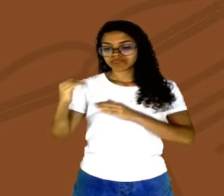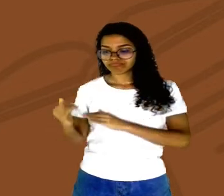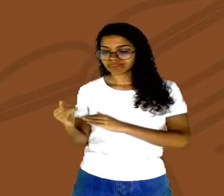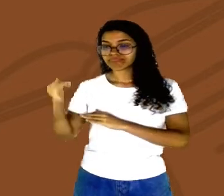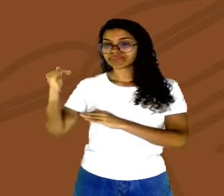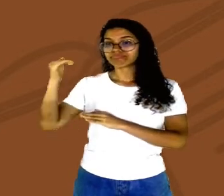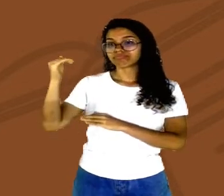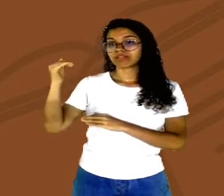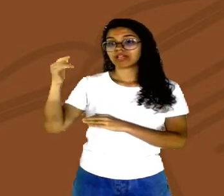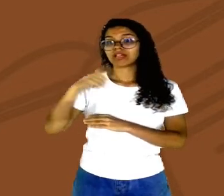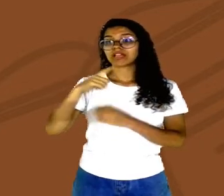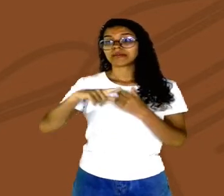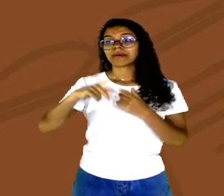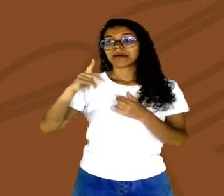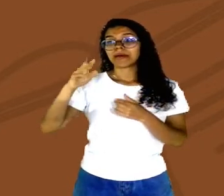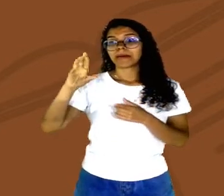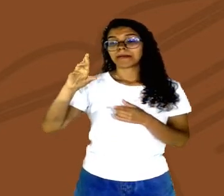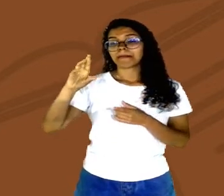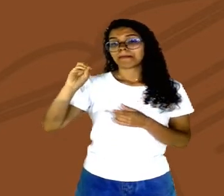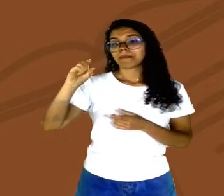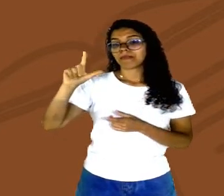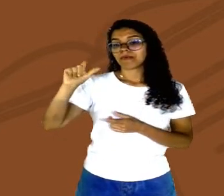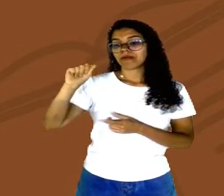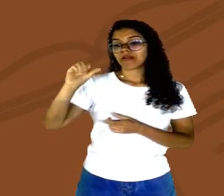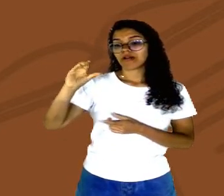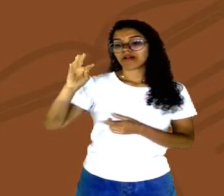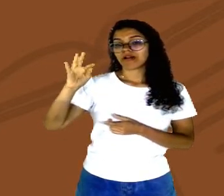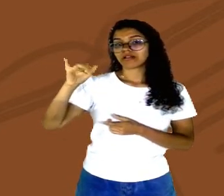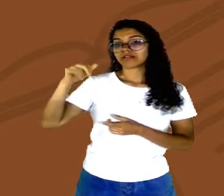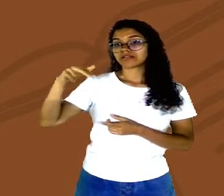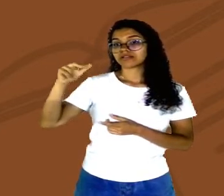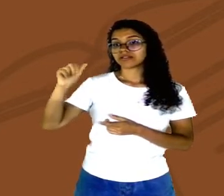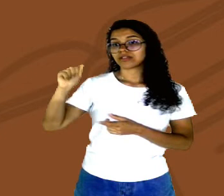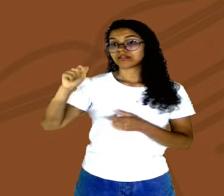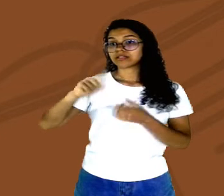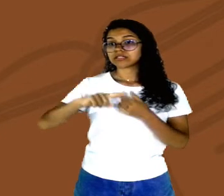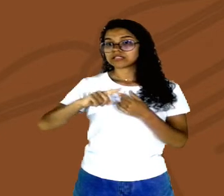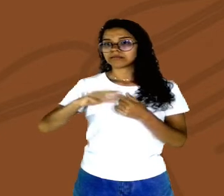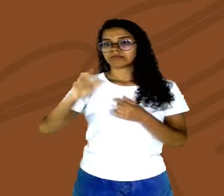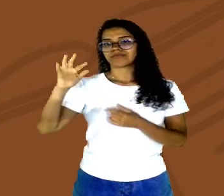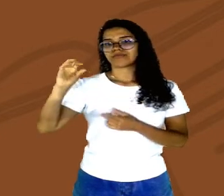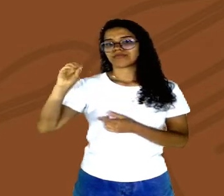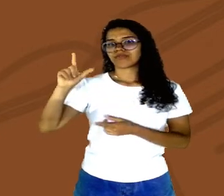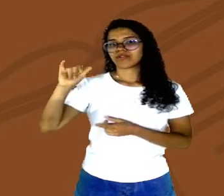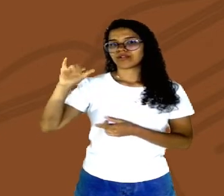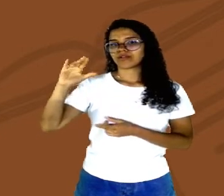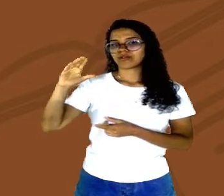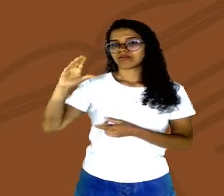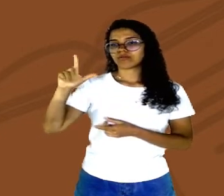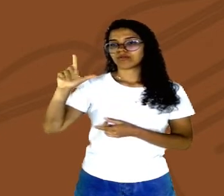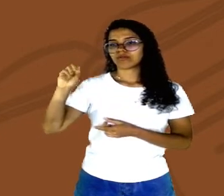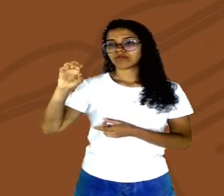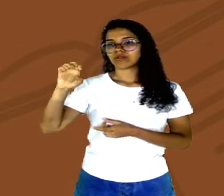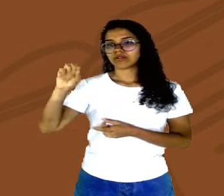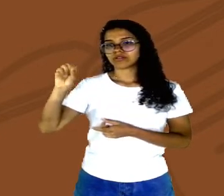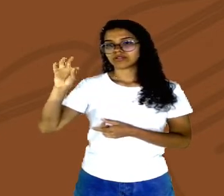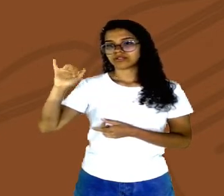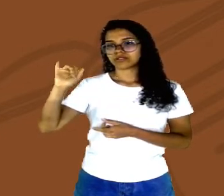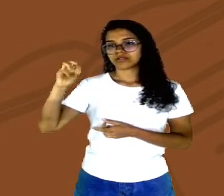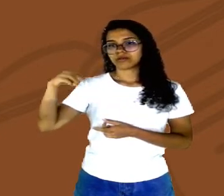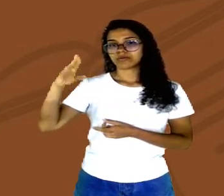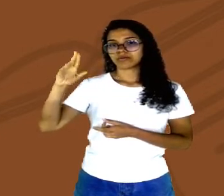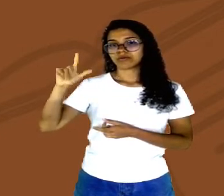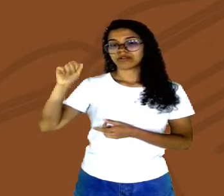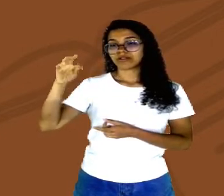produz a prolactina e também produz aí o hormônio folículo estimulante e o hormônio luteinizante. Professor, pelo amor de Deus,